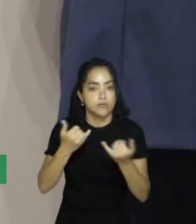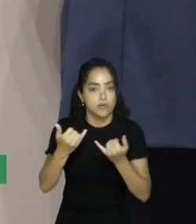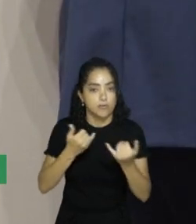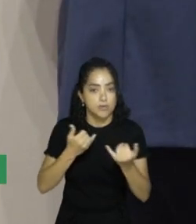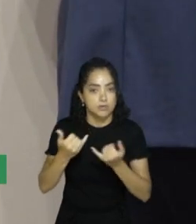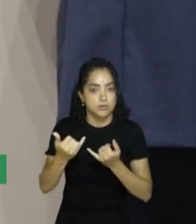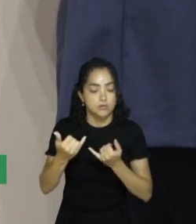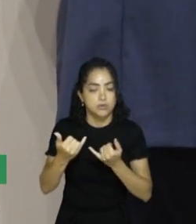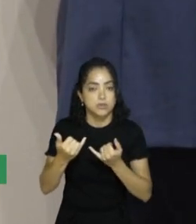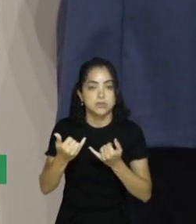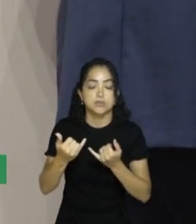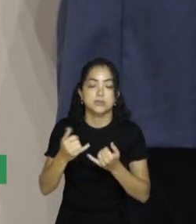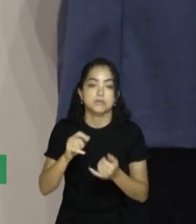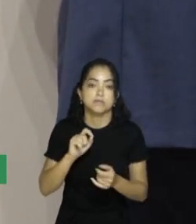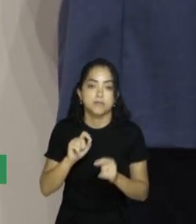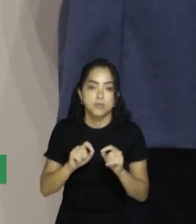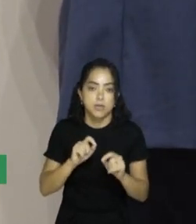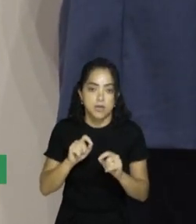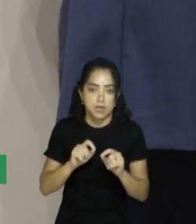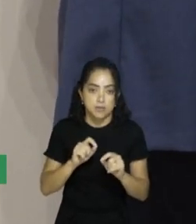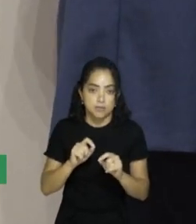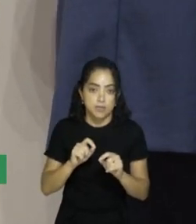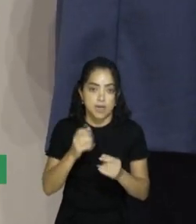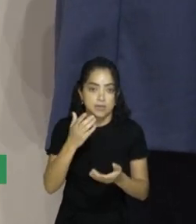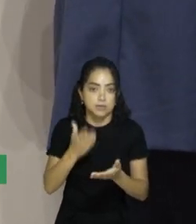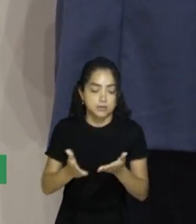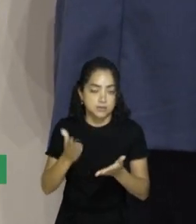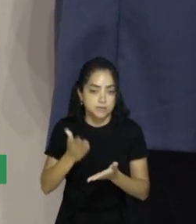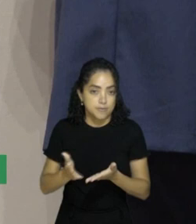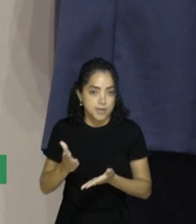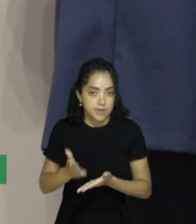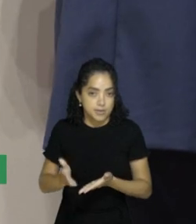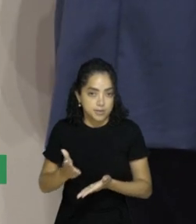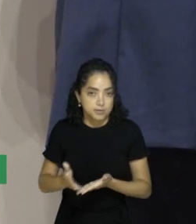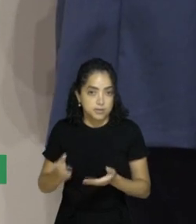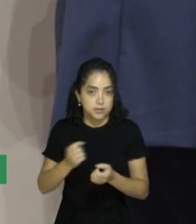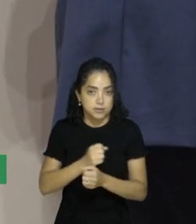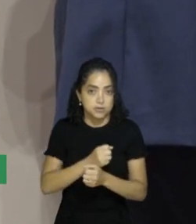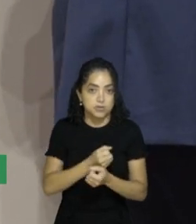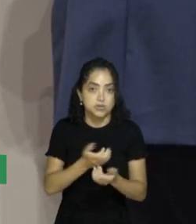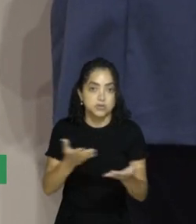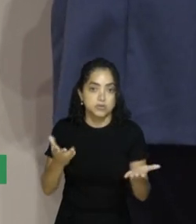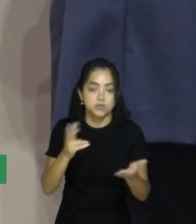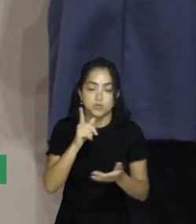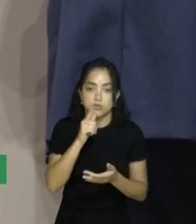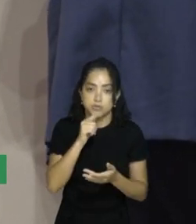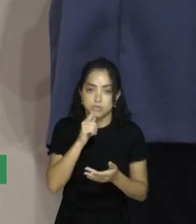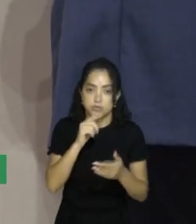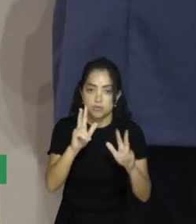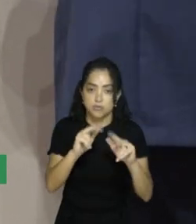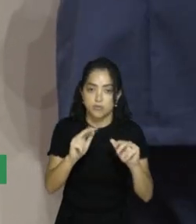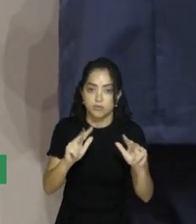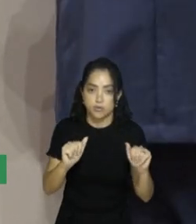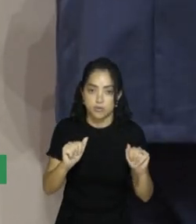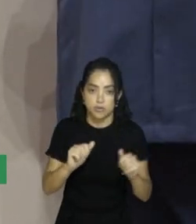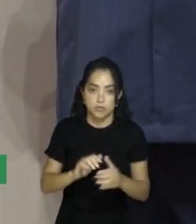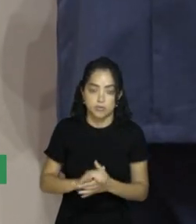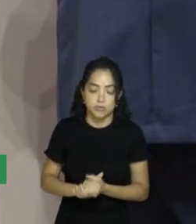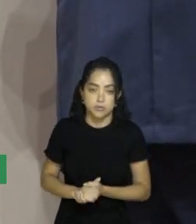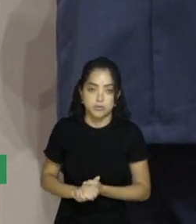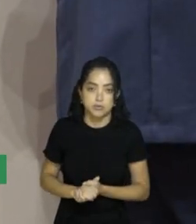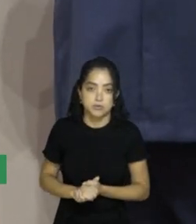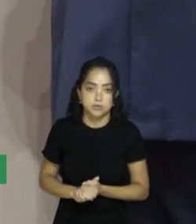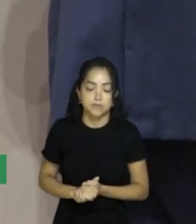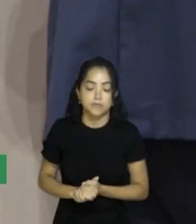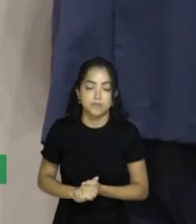das medidas tomadas em relação às perdas na rede de distribuição de água na cidade de Florianópolis em excursão